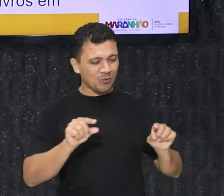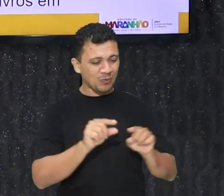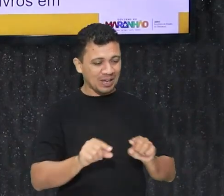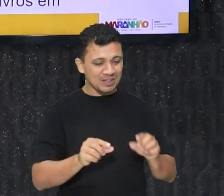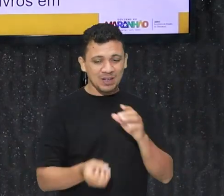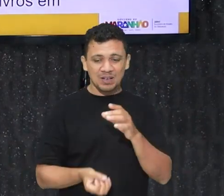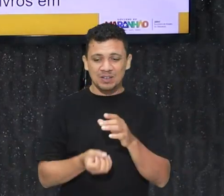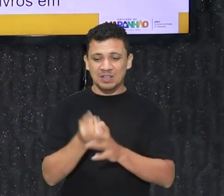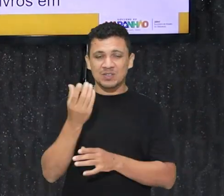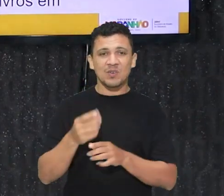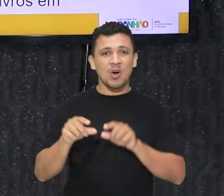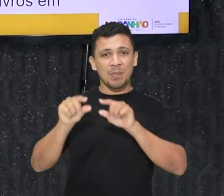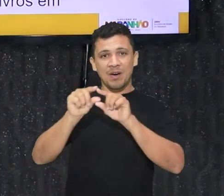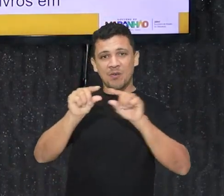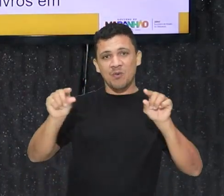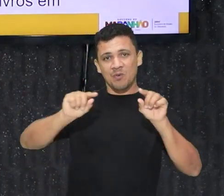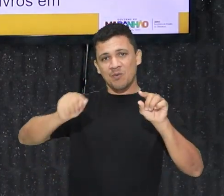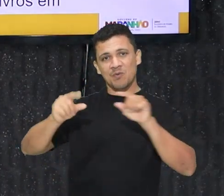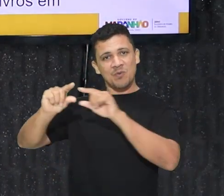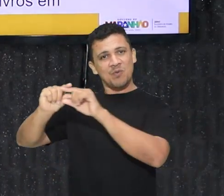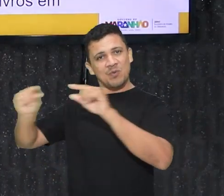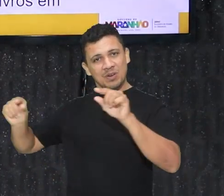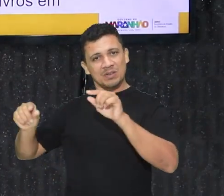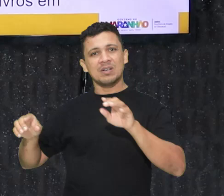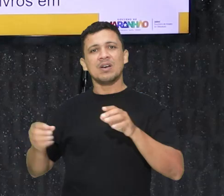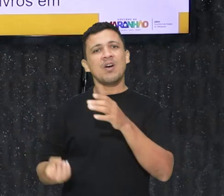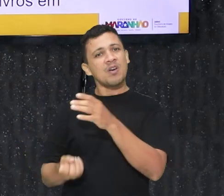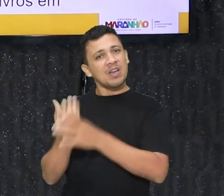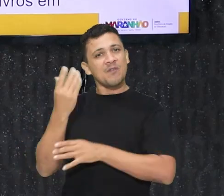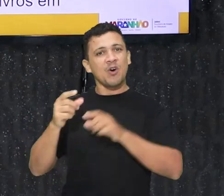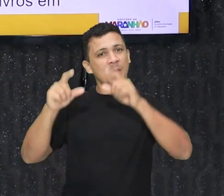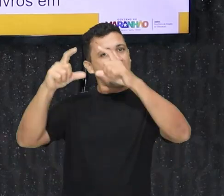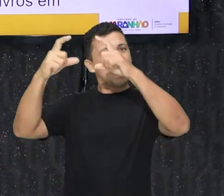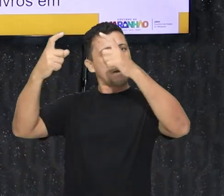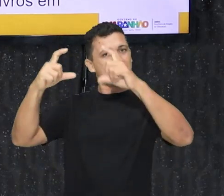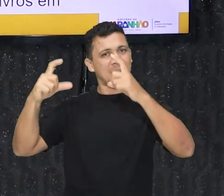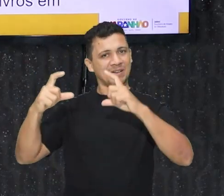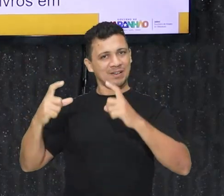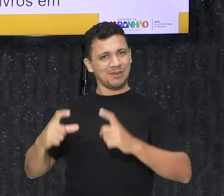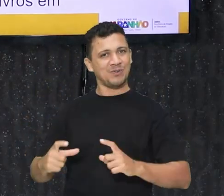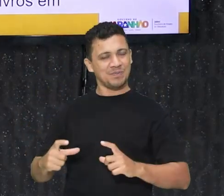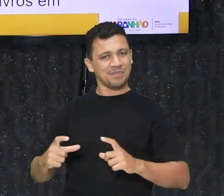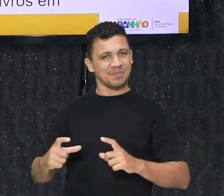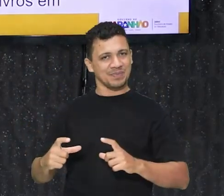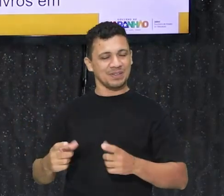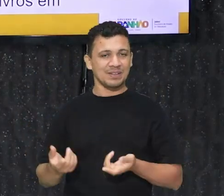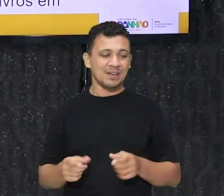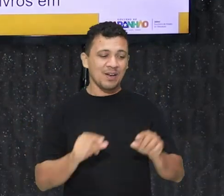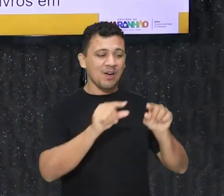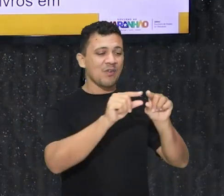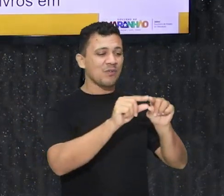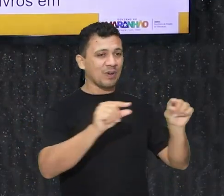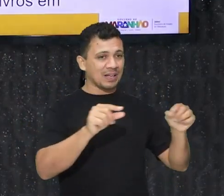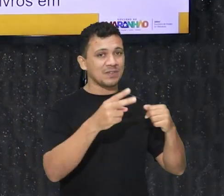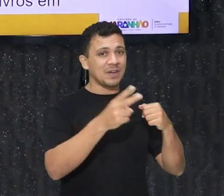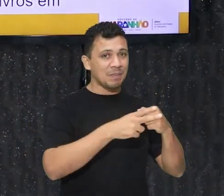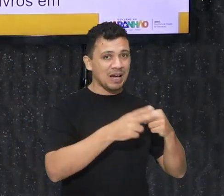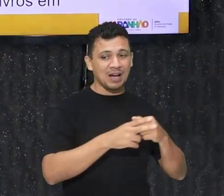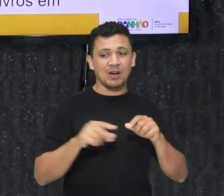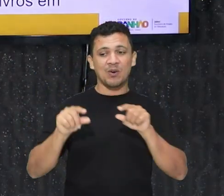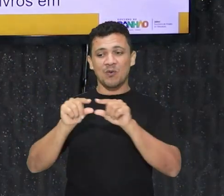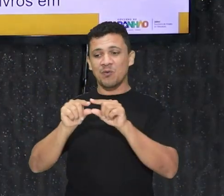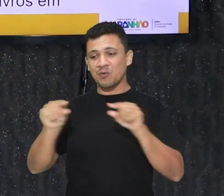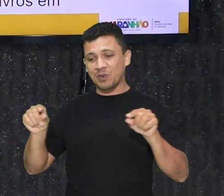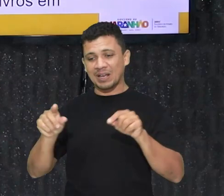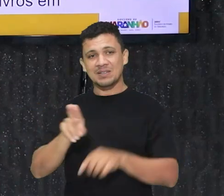os períodos, que formam os parágrafos. E você sabe, né? Frase, oração e período. Tem frase verbal, frase nominal. Isso